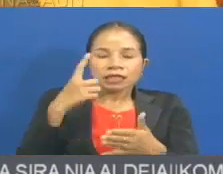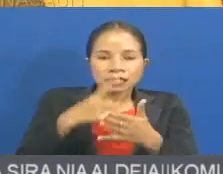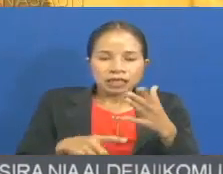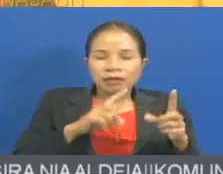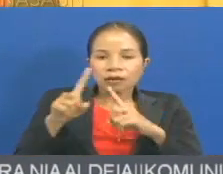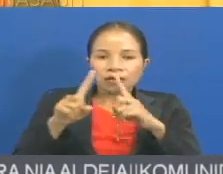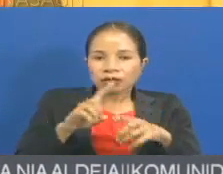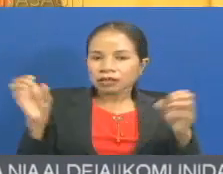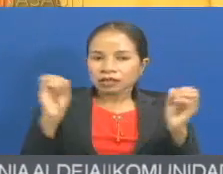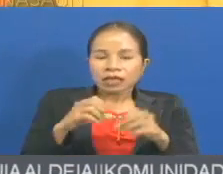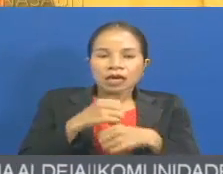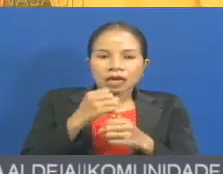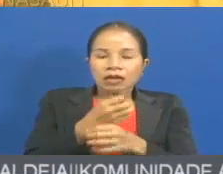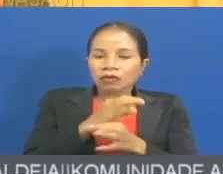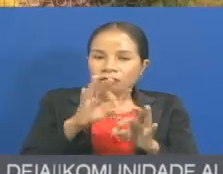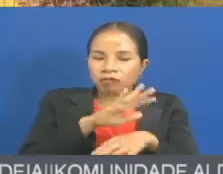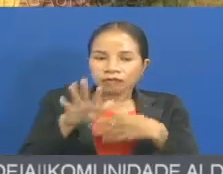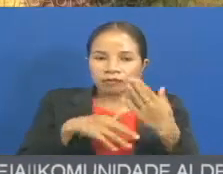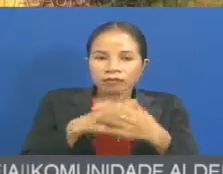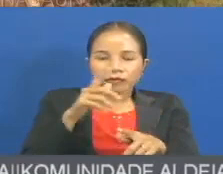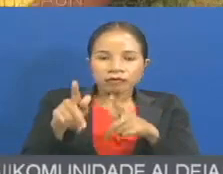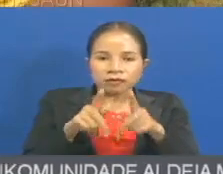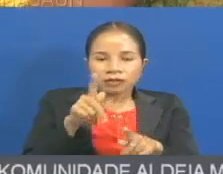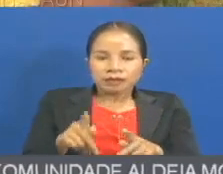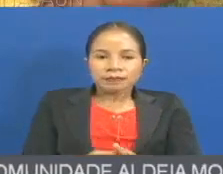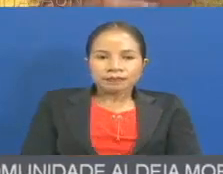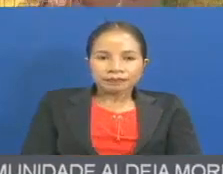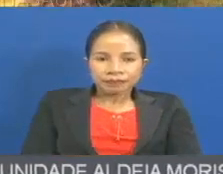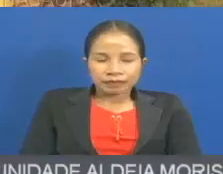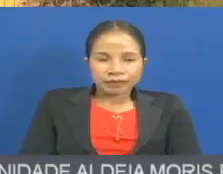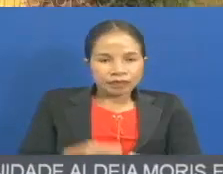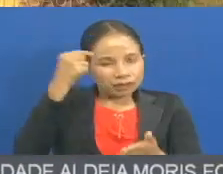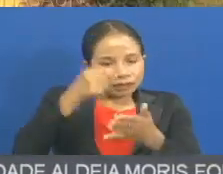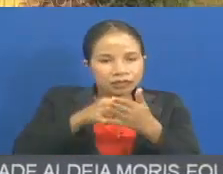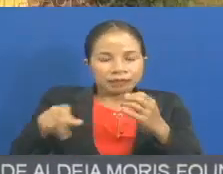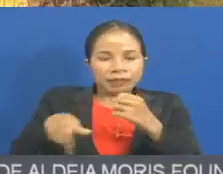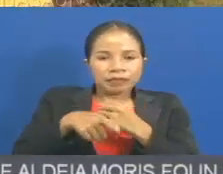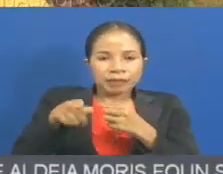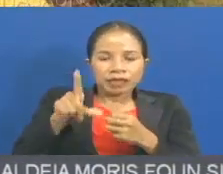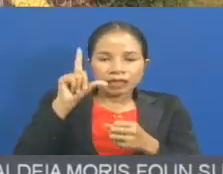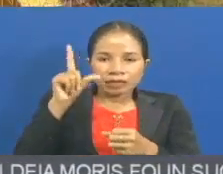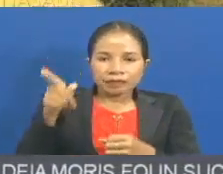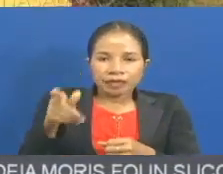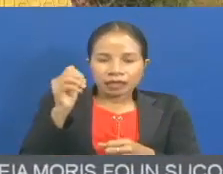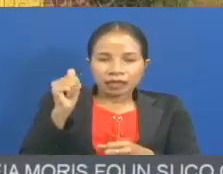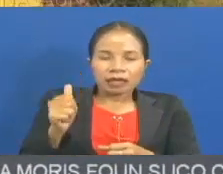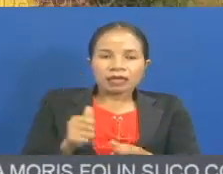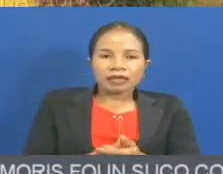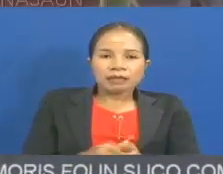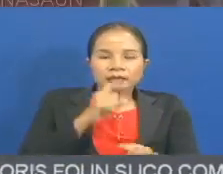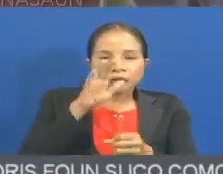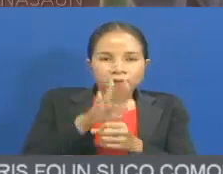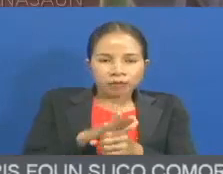kualia ona, se iha luhotu ba povu sira. Soren Seluk, adjunto secretário-geral PLPA João Paulo Adito Pereira